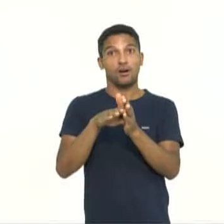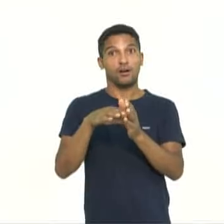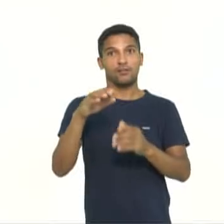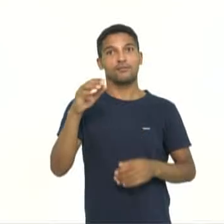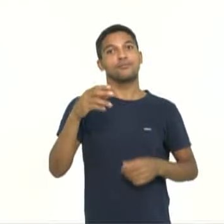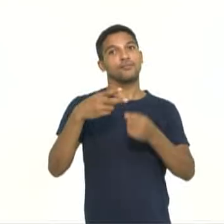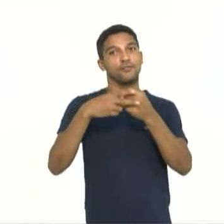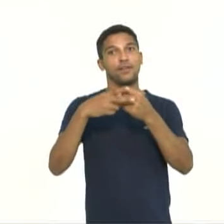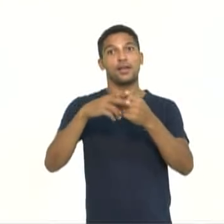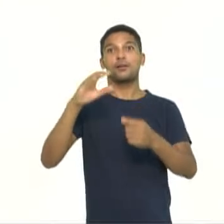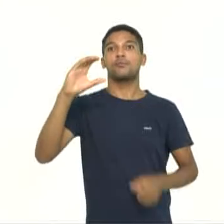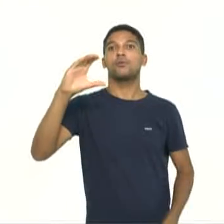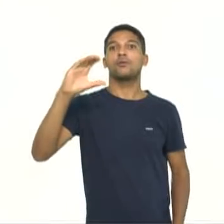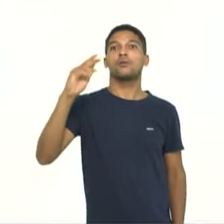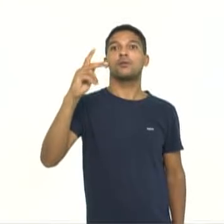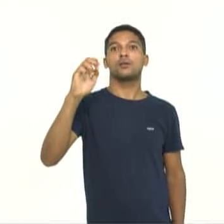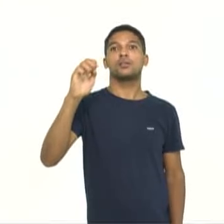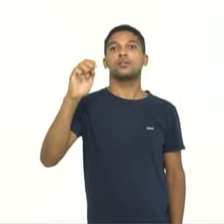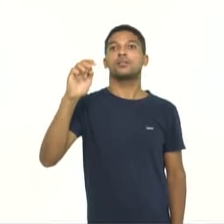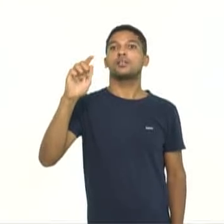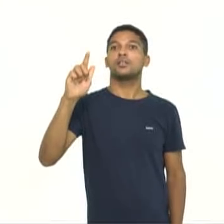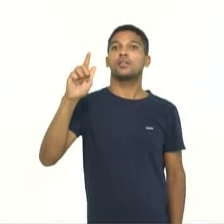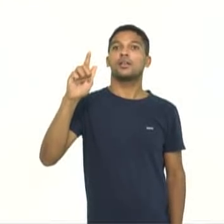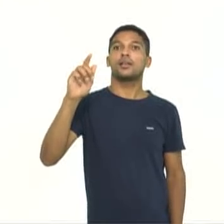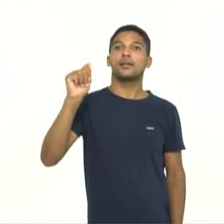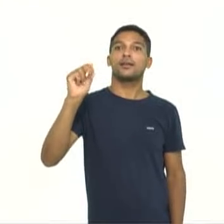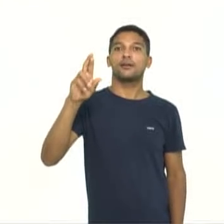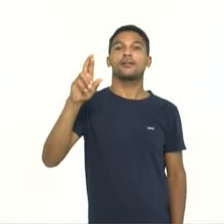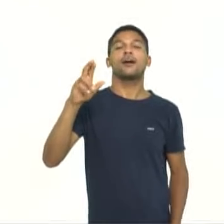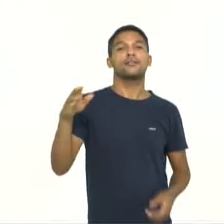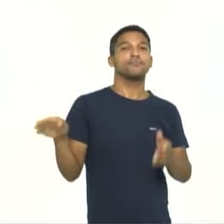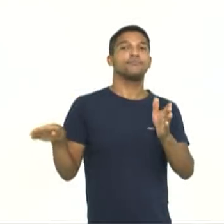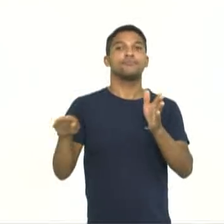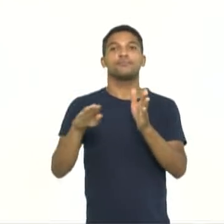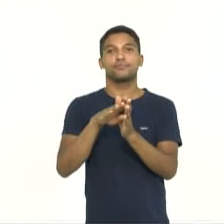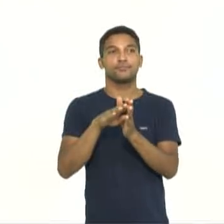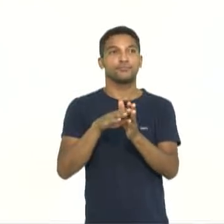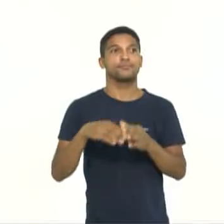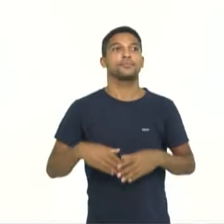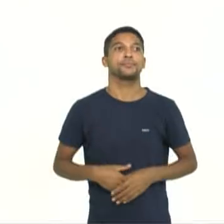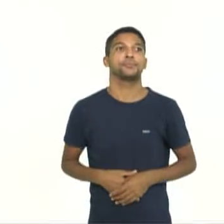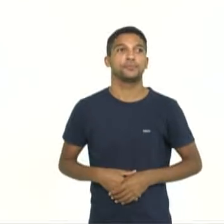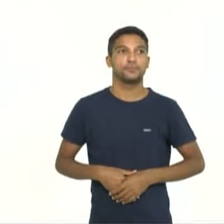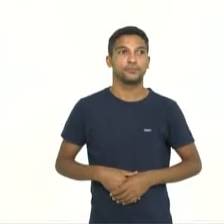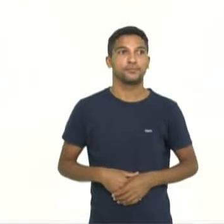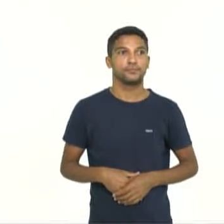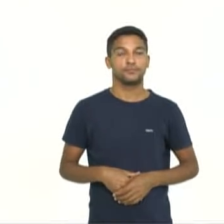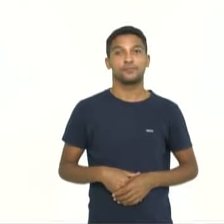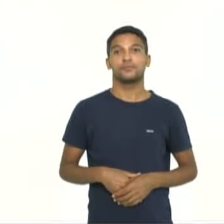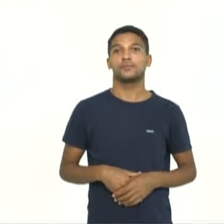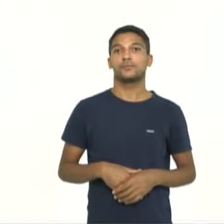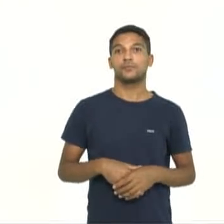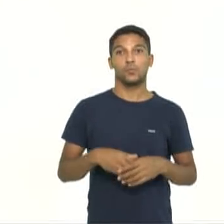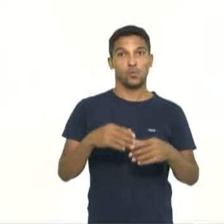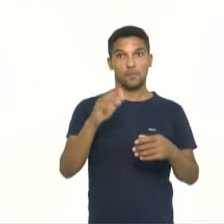chegaste, ele chegou. Estamos aqui no pretérito perfeito do modo indicativo, né, pessoal? Cantou, dançou,